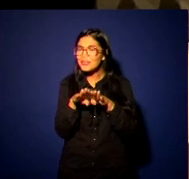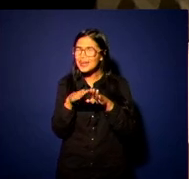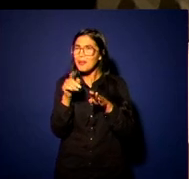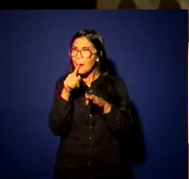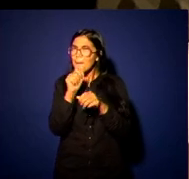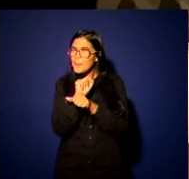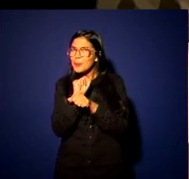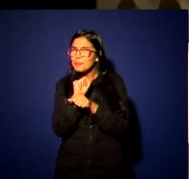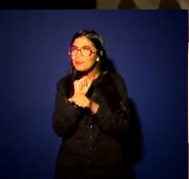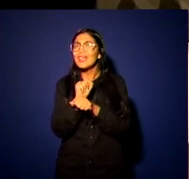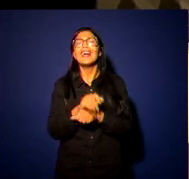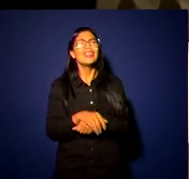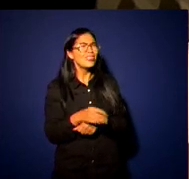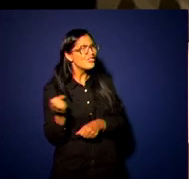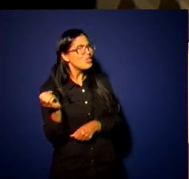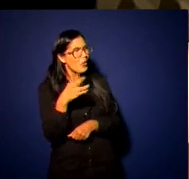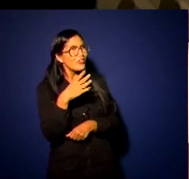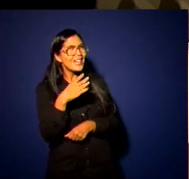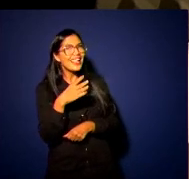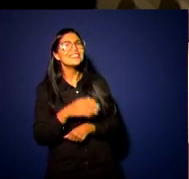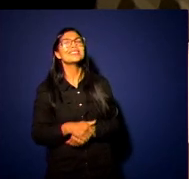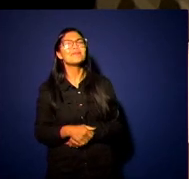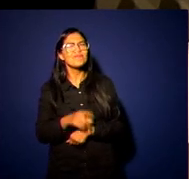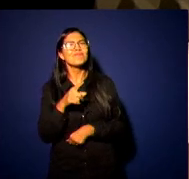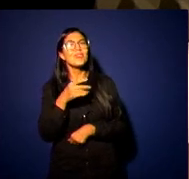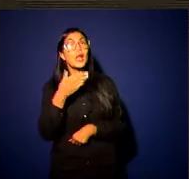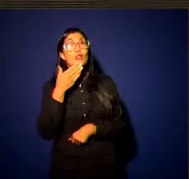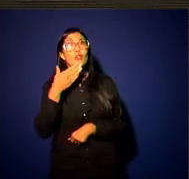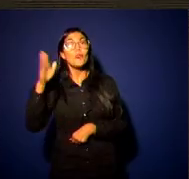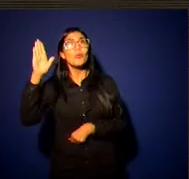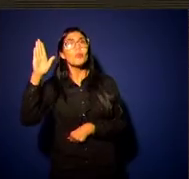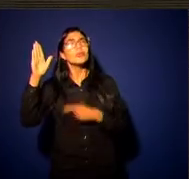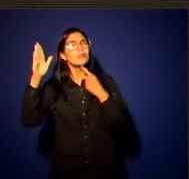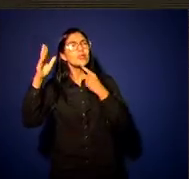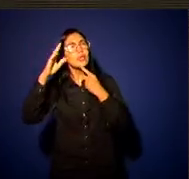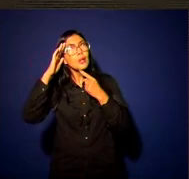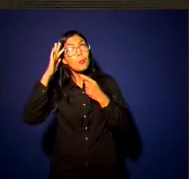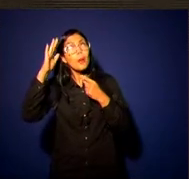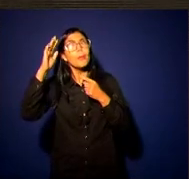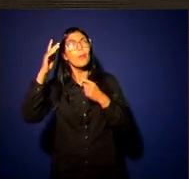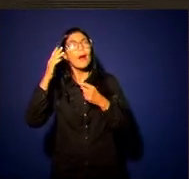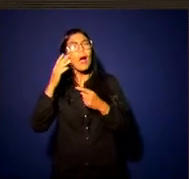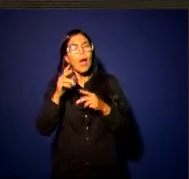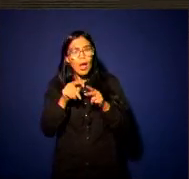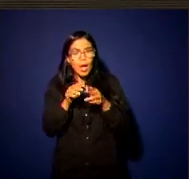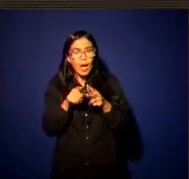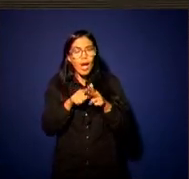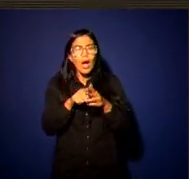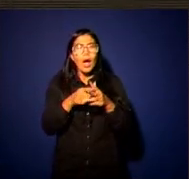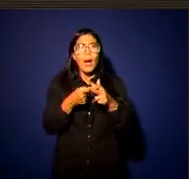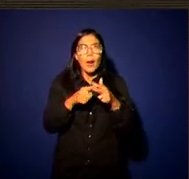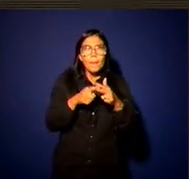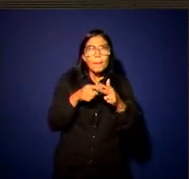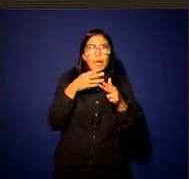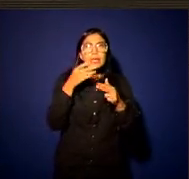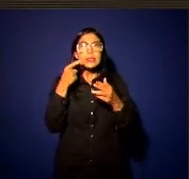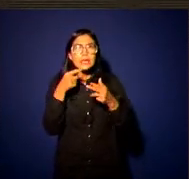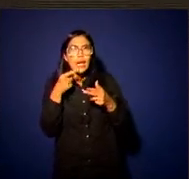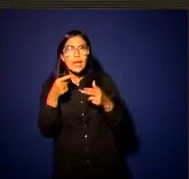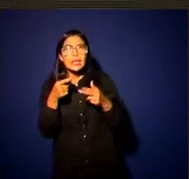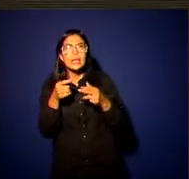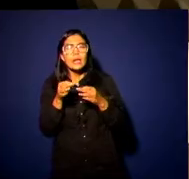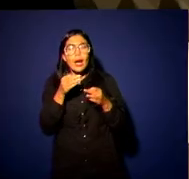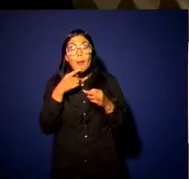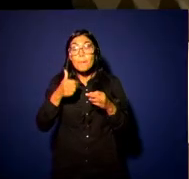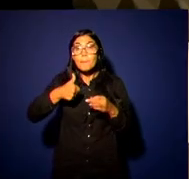esperar novidades Eu posso te prometer que vai haver uma reflexão técnica e muito responsável buscando entregar